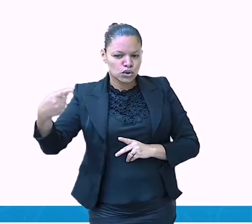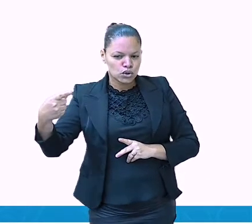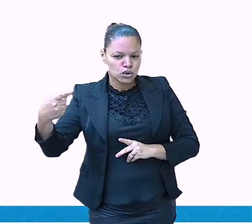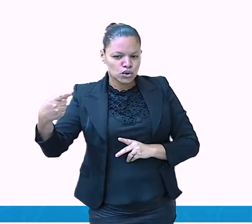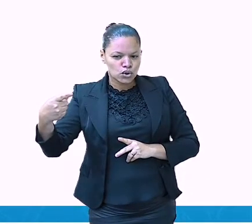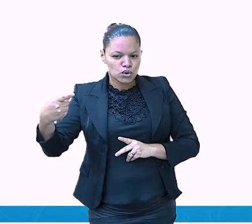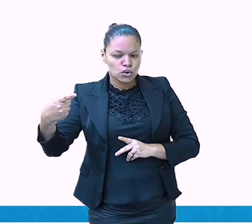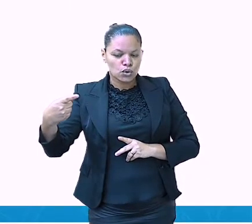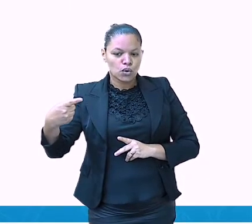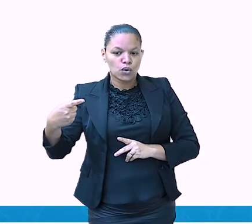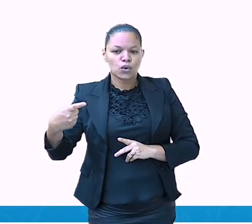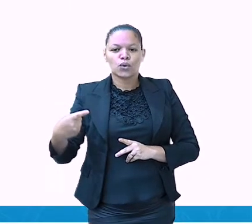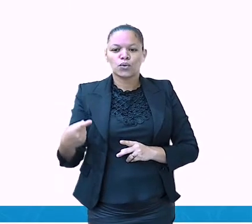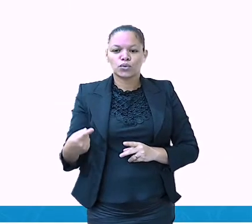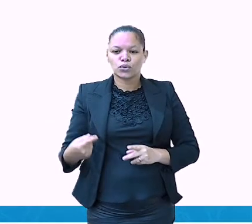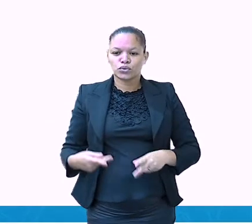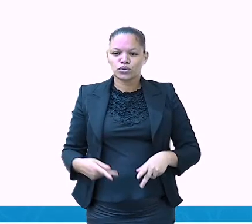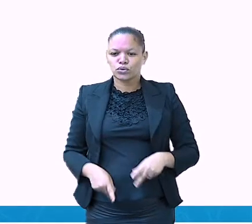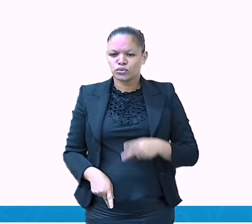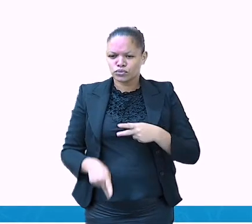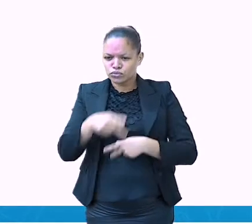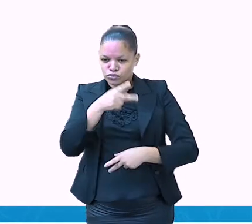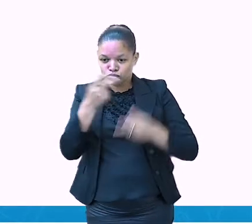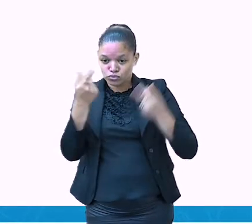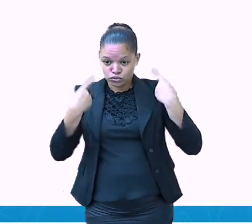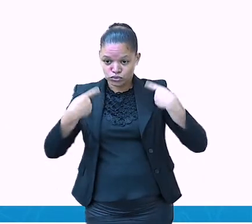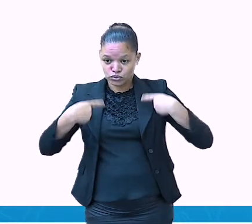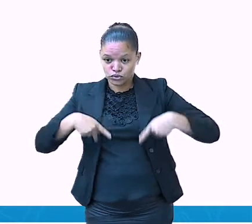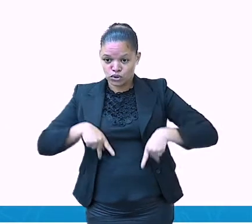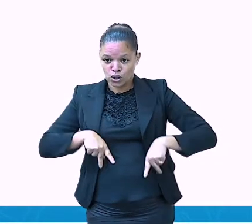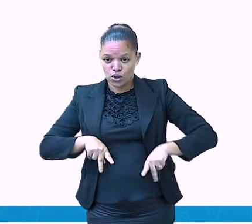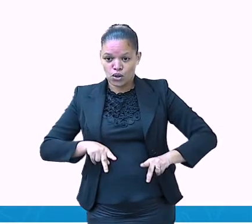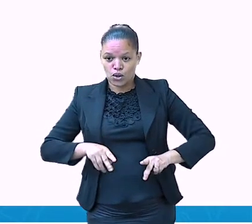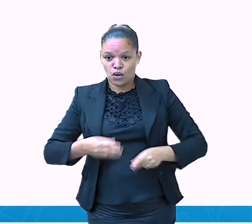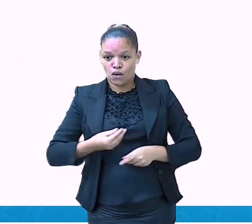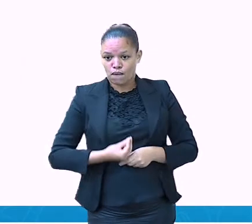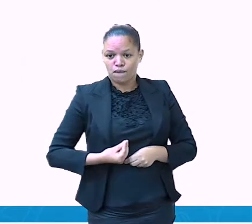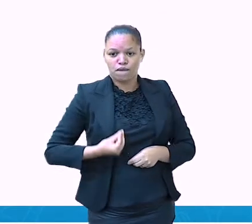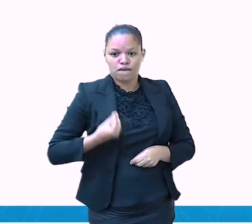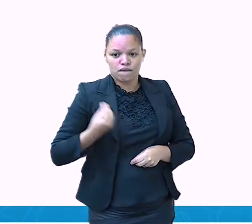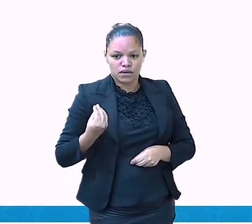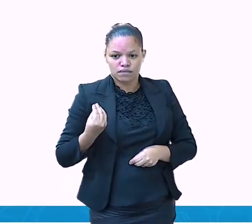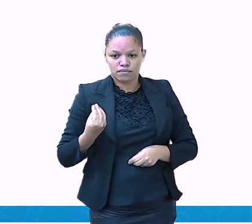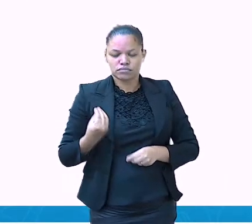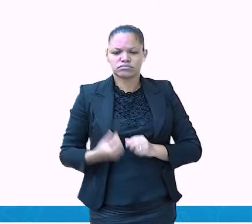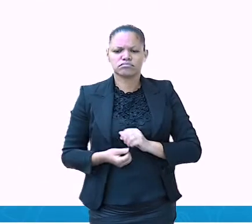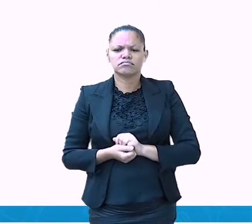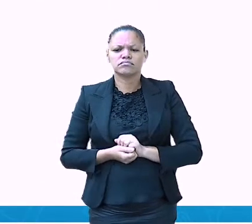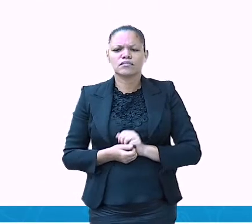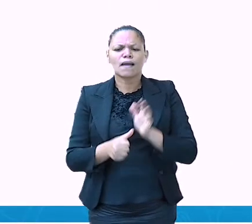Então, nós vamos começar a falar aí das esponjas. Por muito tempo,